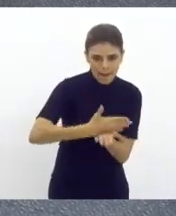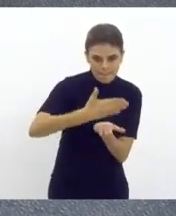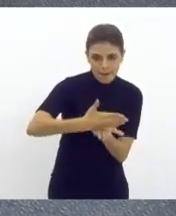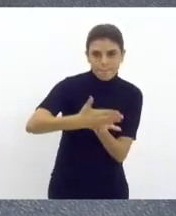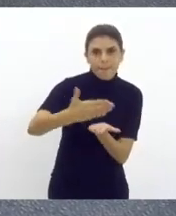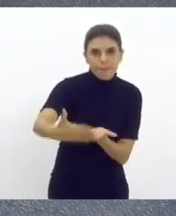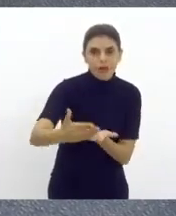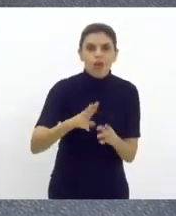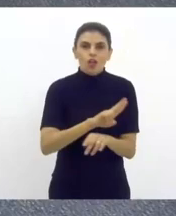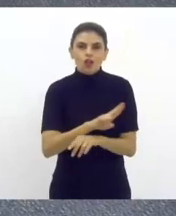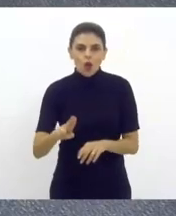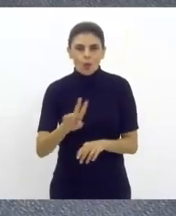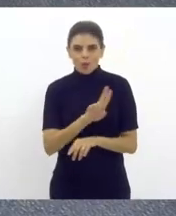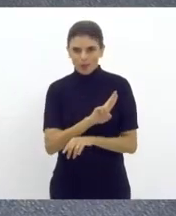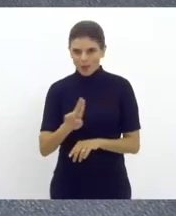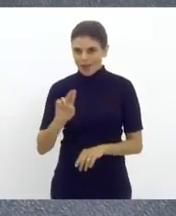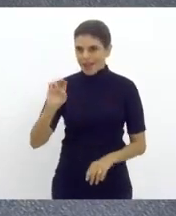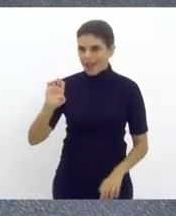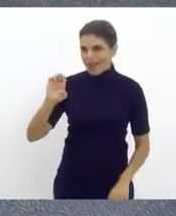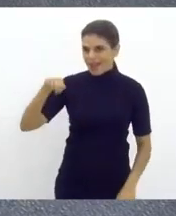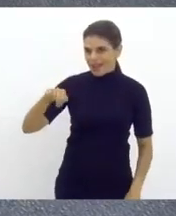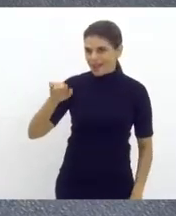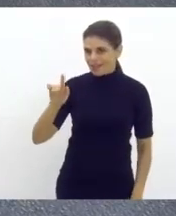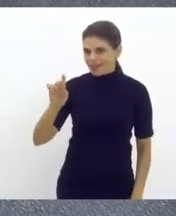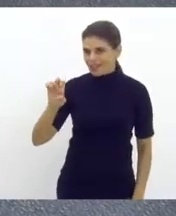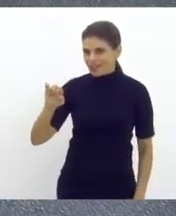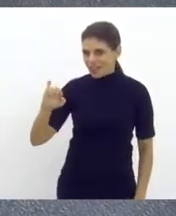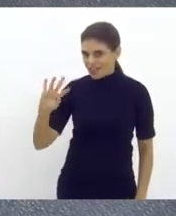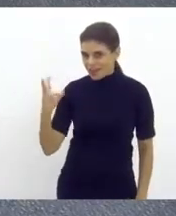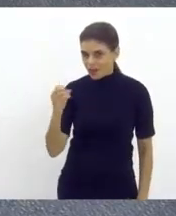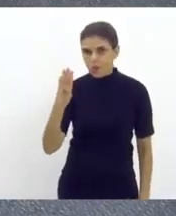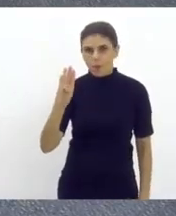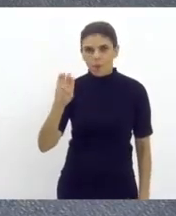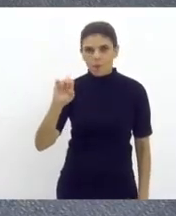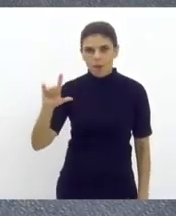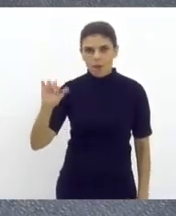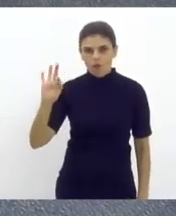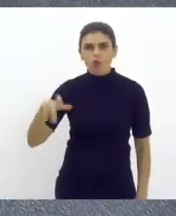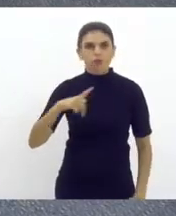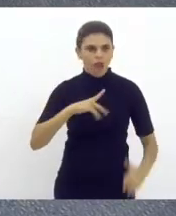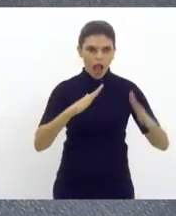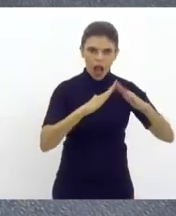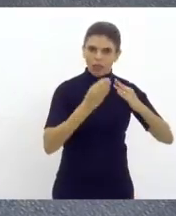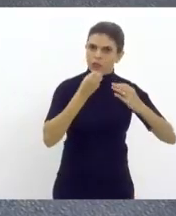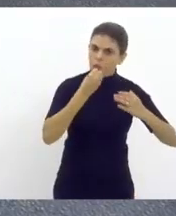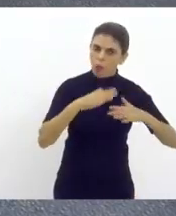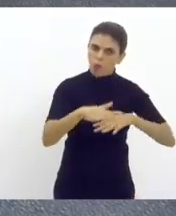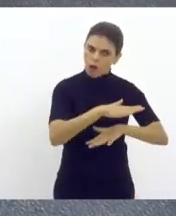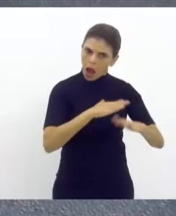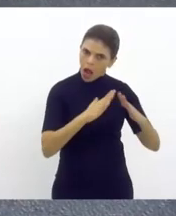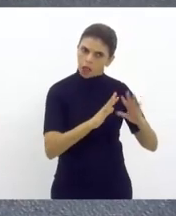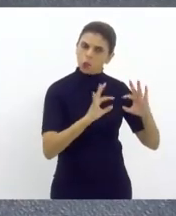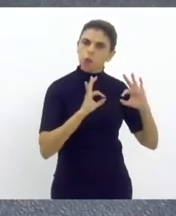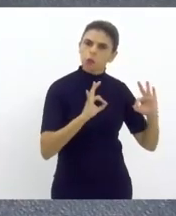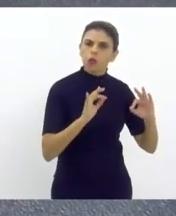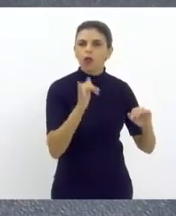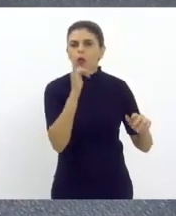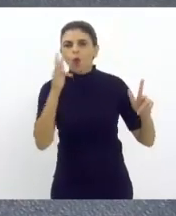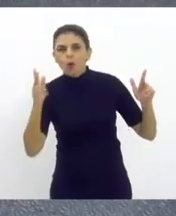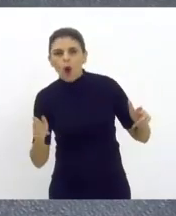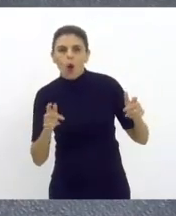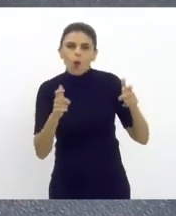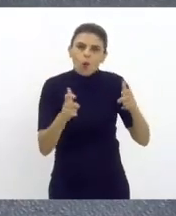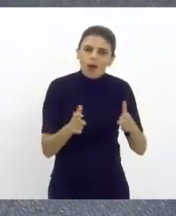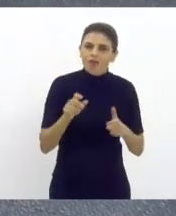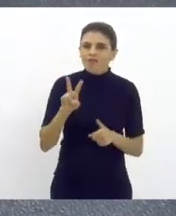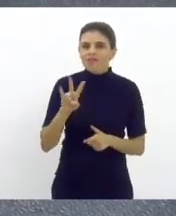o bairro de engenheiro belfont bairro onde tem casas boas casas nobres igual Vila União e outros